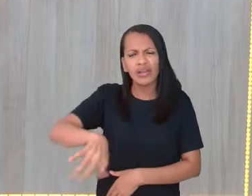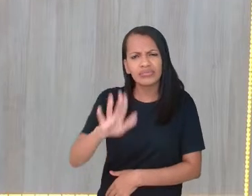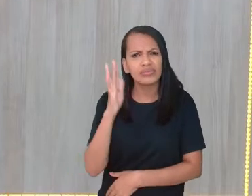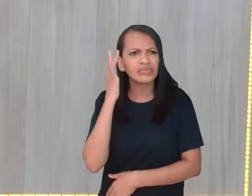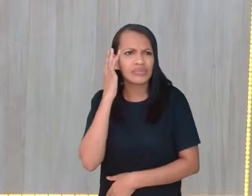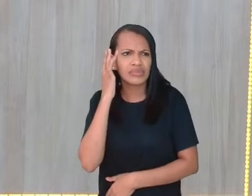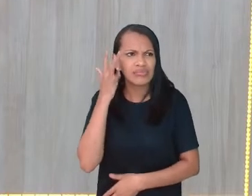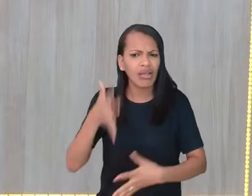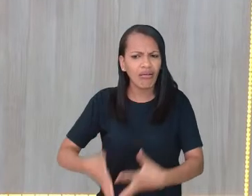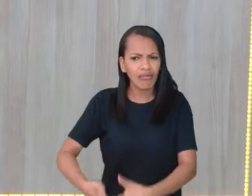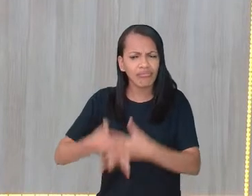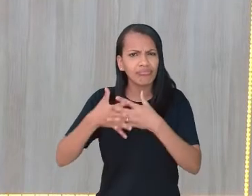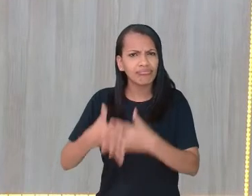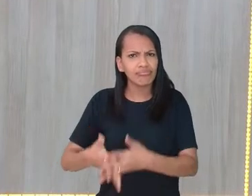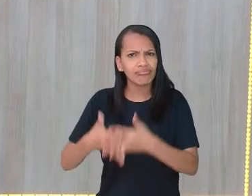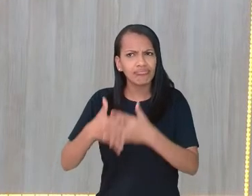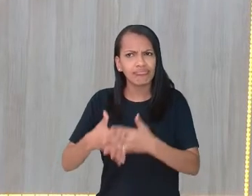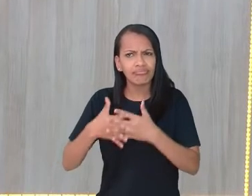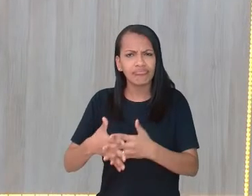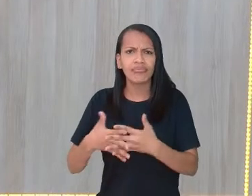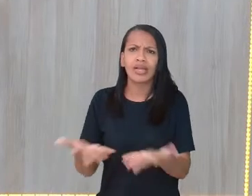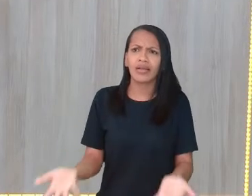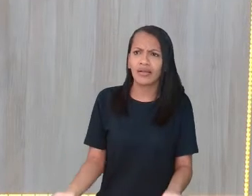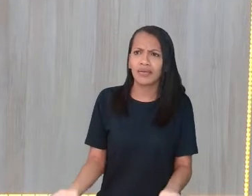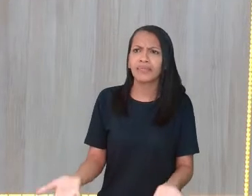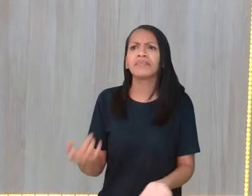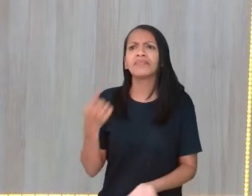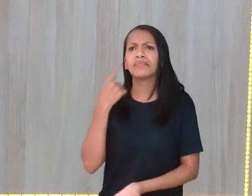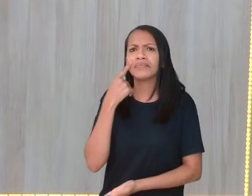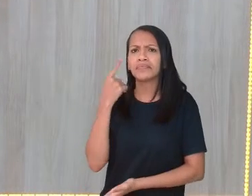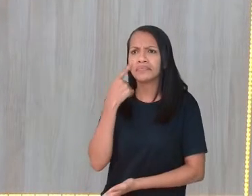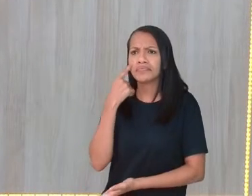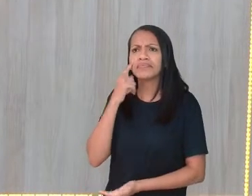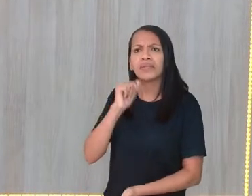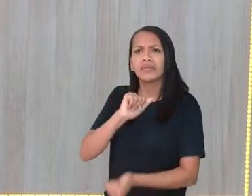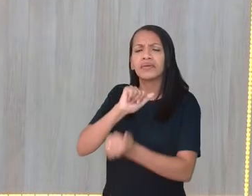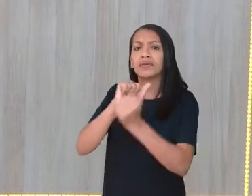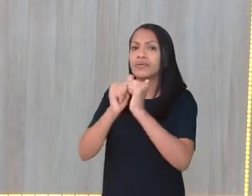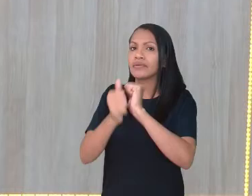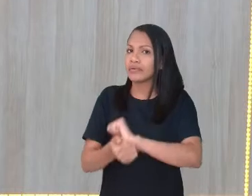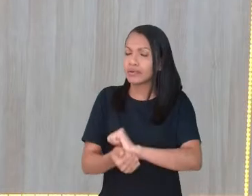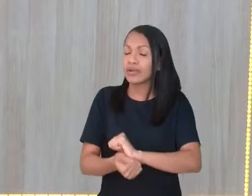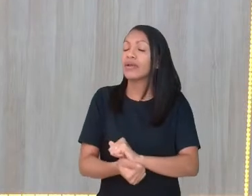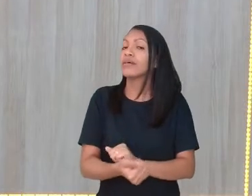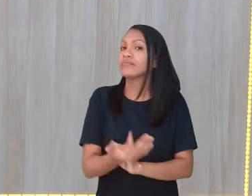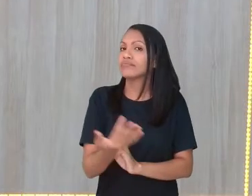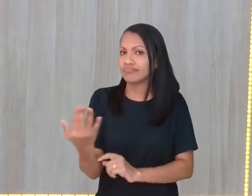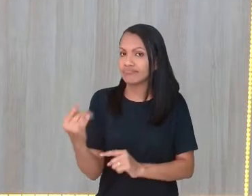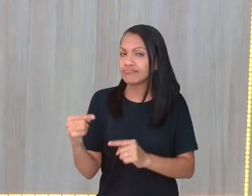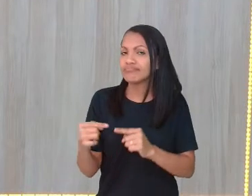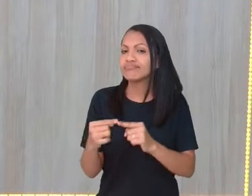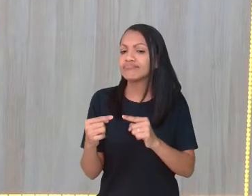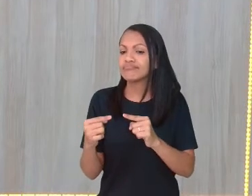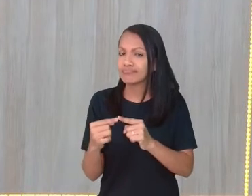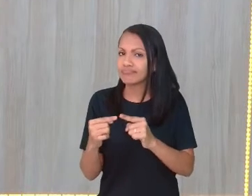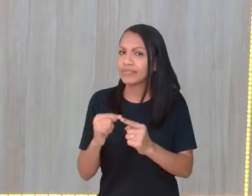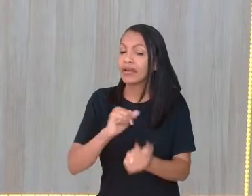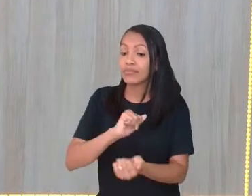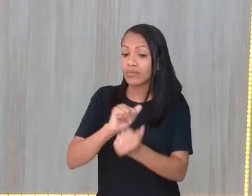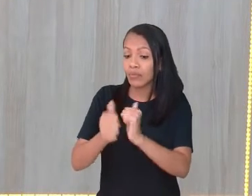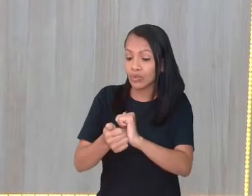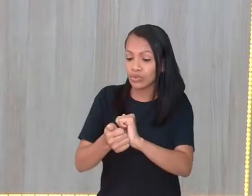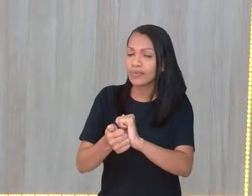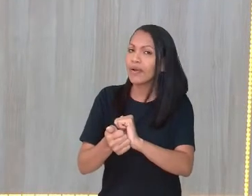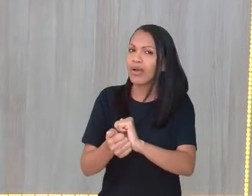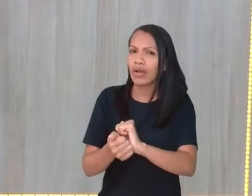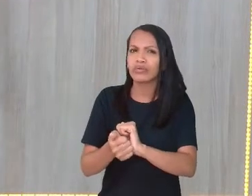ficarem meio confusas, né? Quando a gente fala de desporto ou esporte. No final das contas, a gente está dizendo ali meio que a mesma coisa. Então,